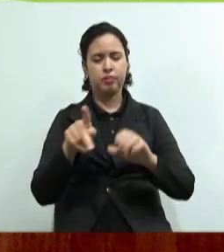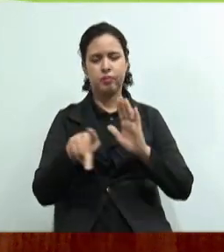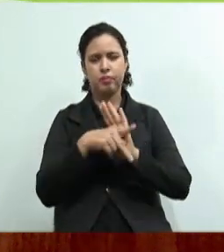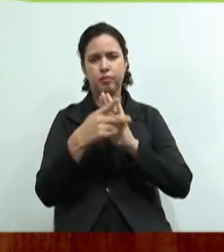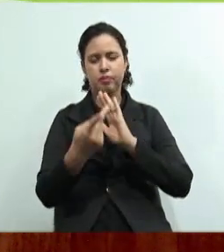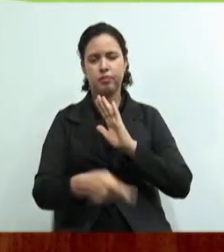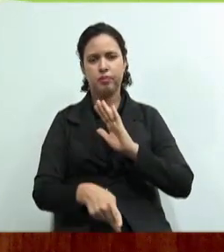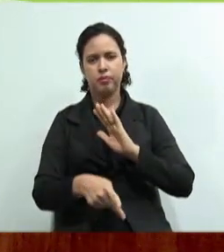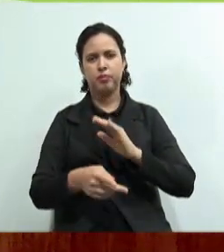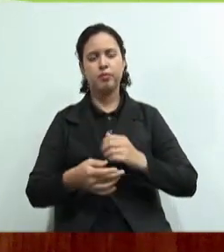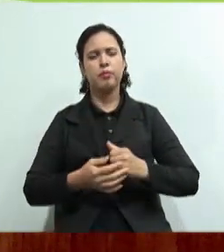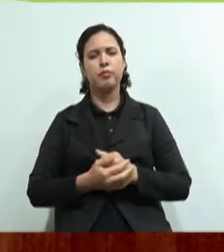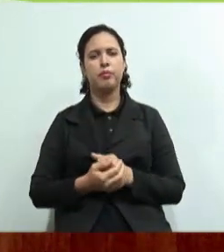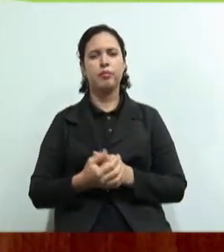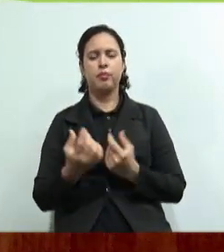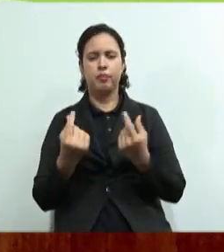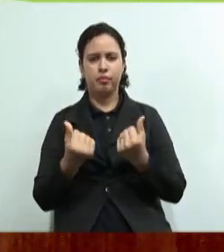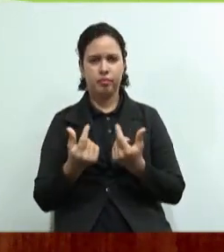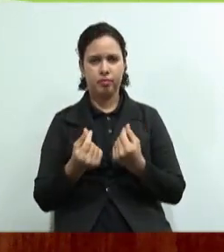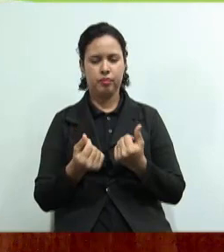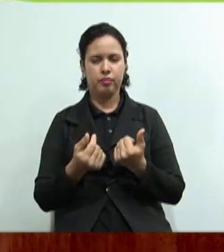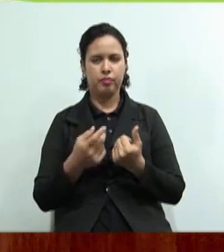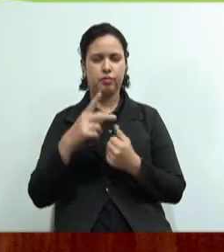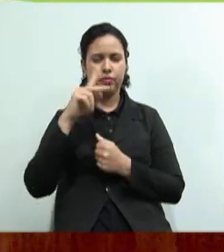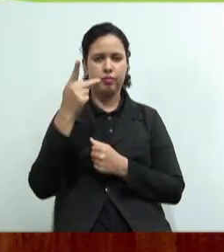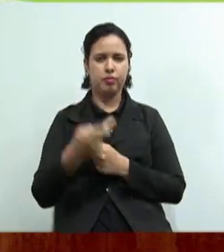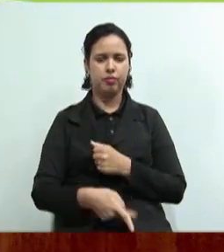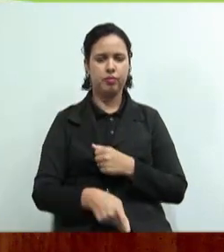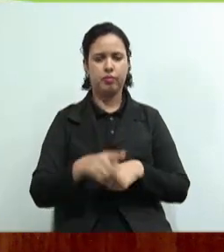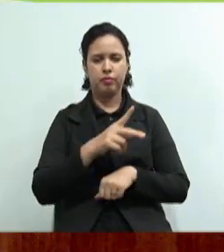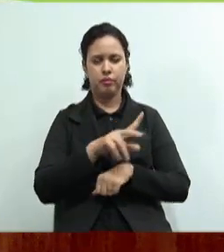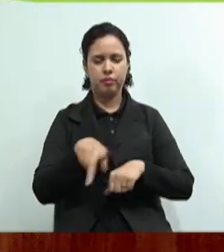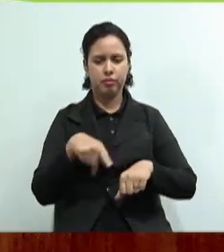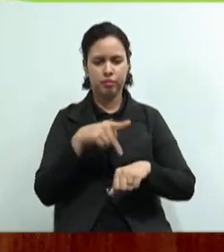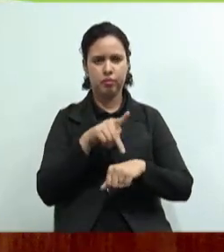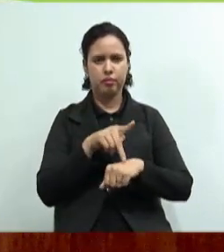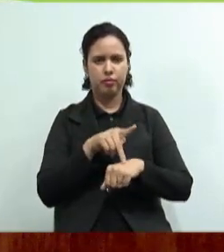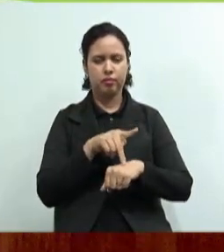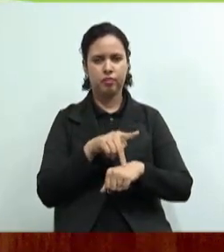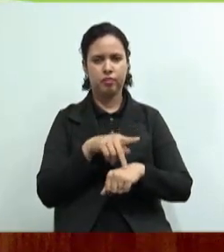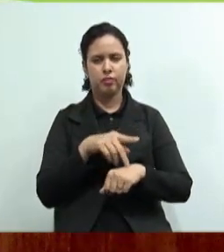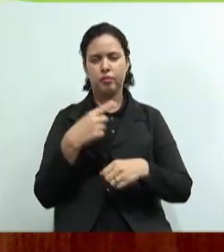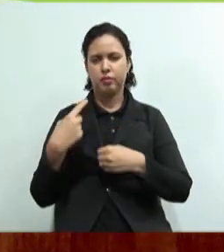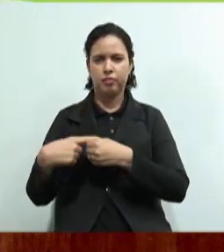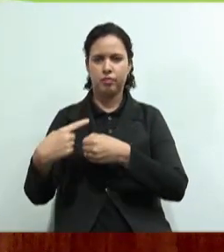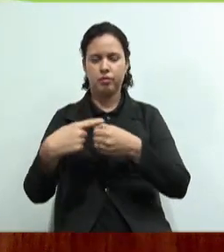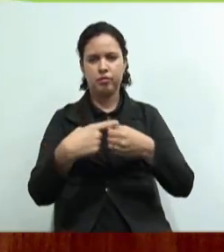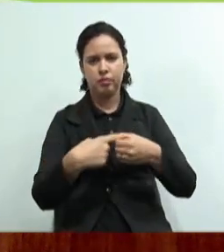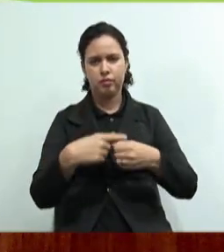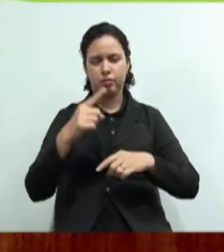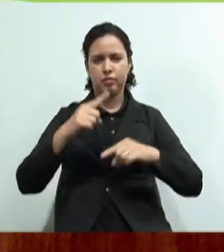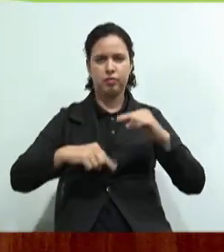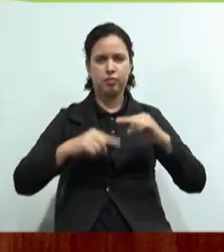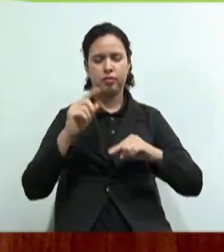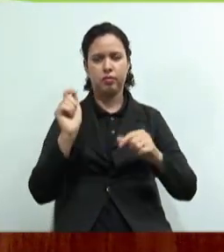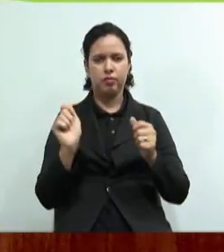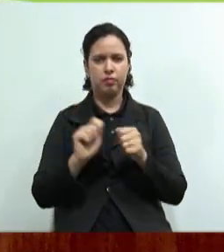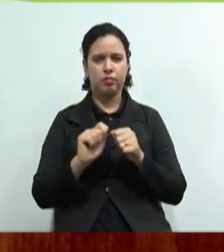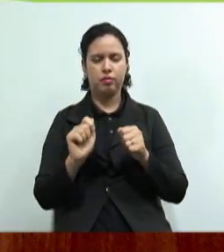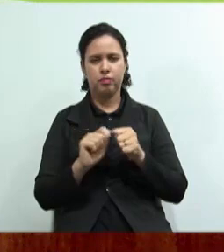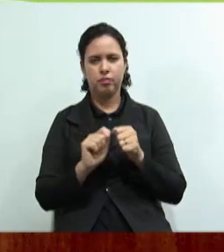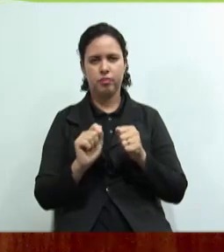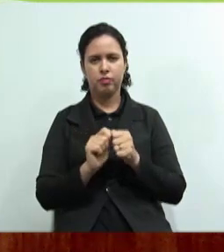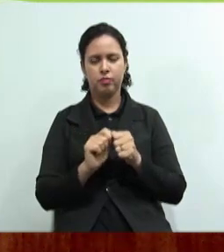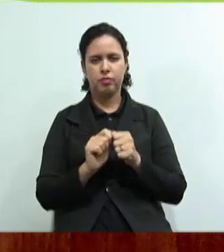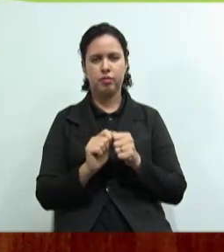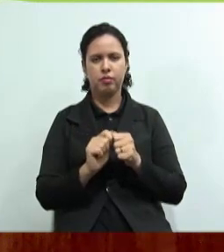gerada na comercialização desse produto, ela fique aqui no país, de preferência na região onde o produto foi produzido, na região onde o